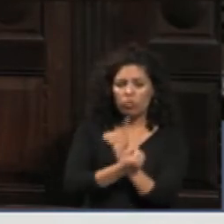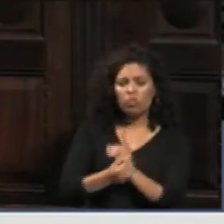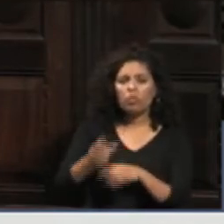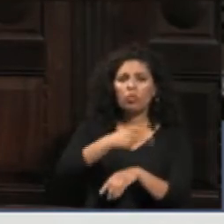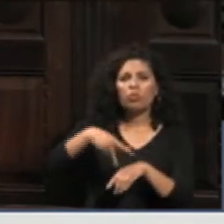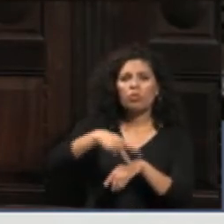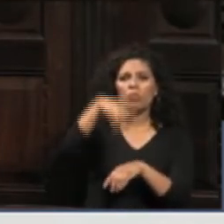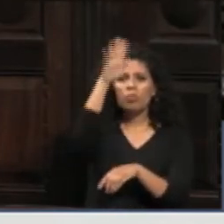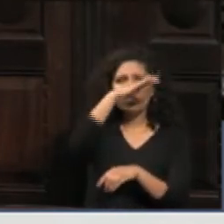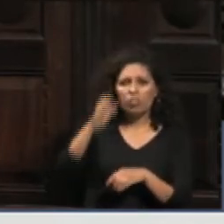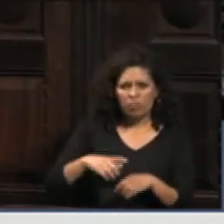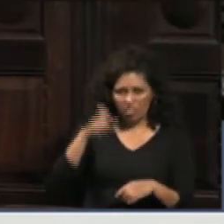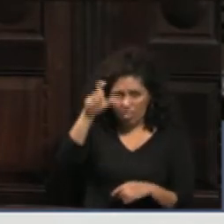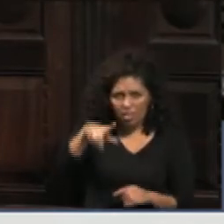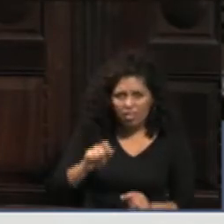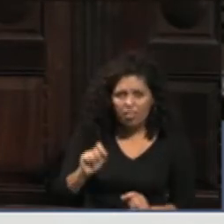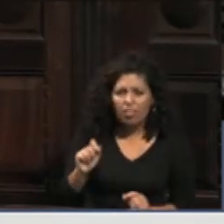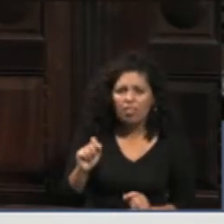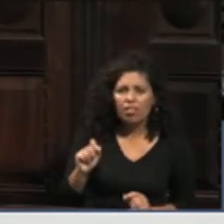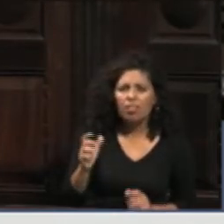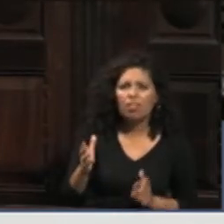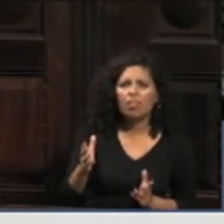para a sua vivência no dia a dia?